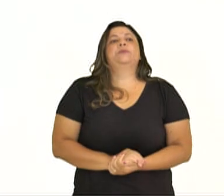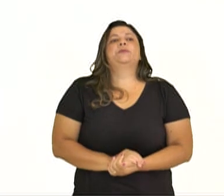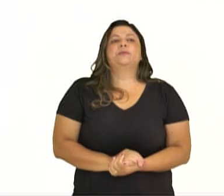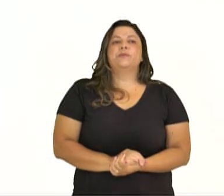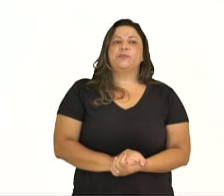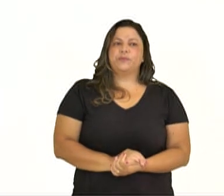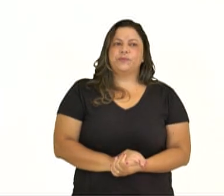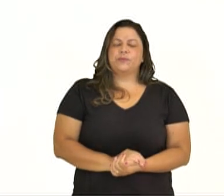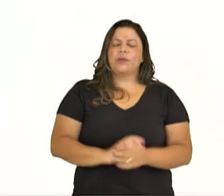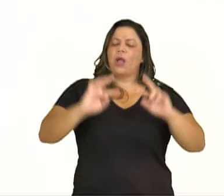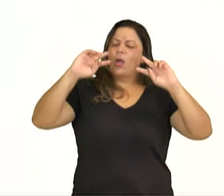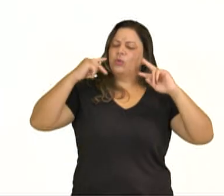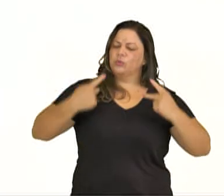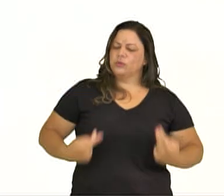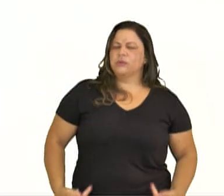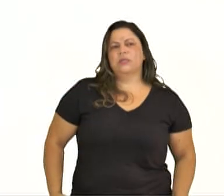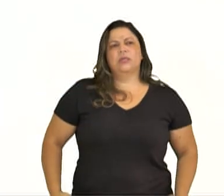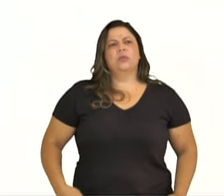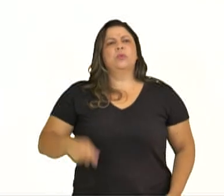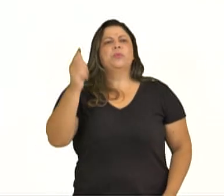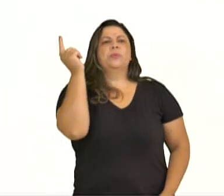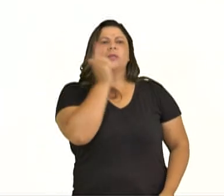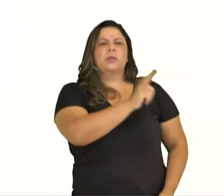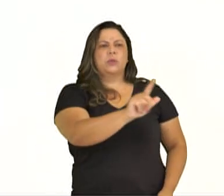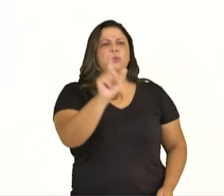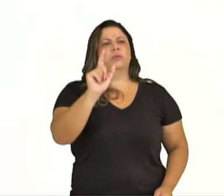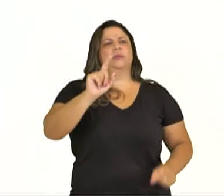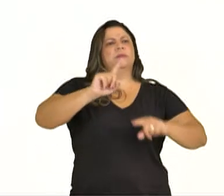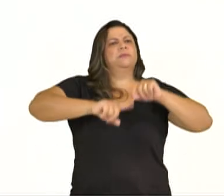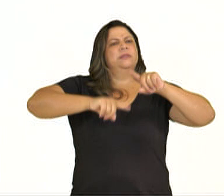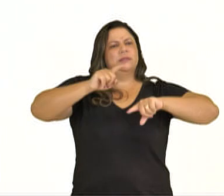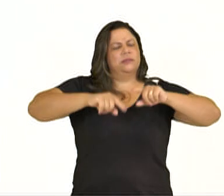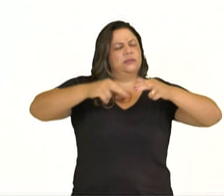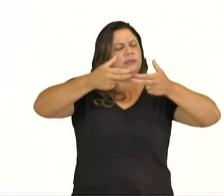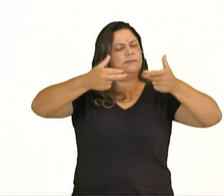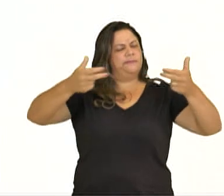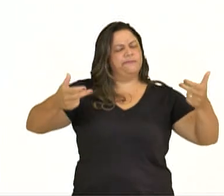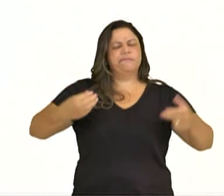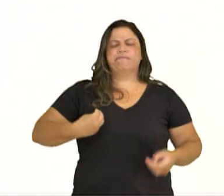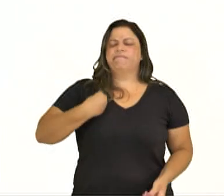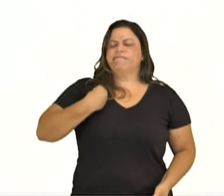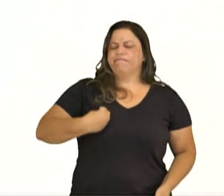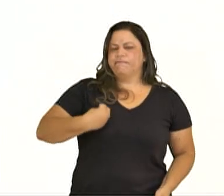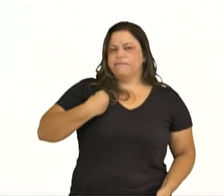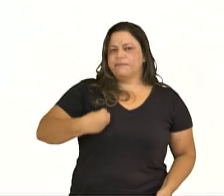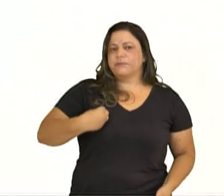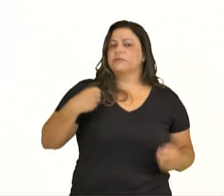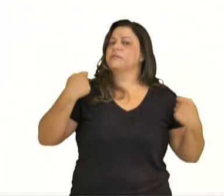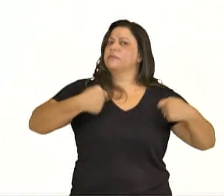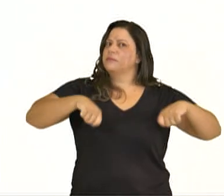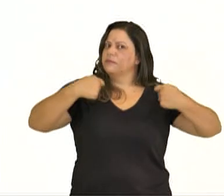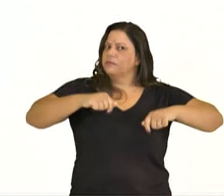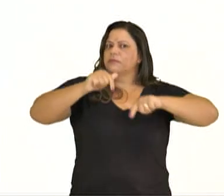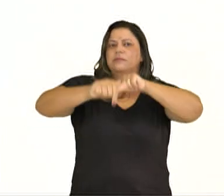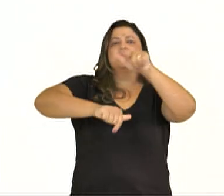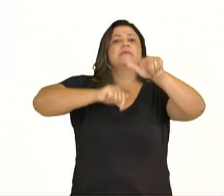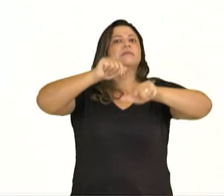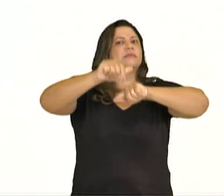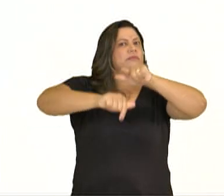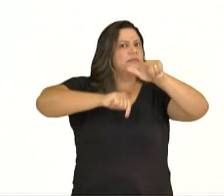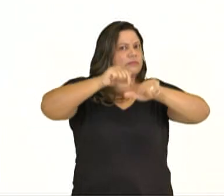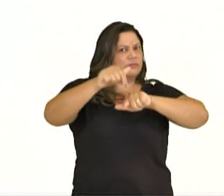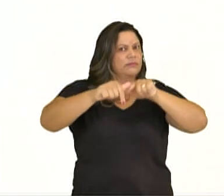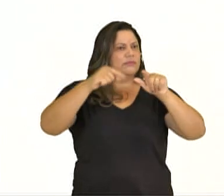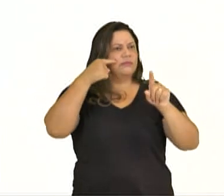trabalho. Para o ser humano conseguir materiais importantes e necessários à sua vida, precisa realizar a função do trabalho, que